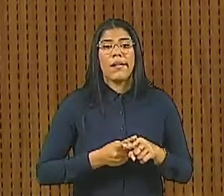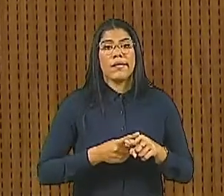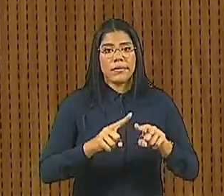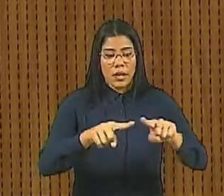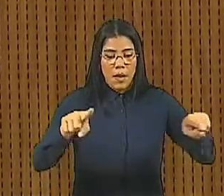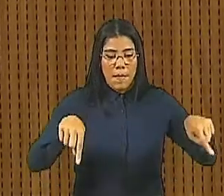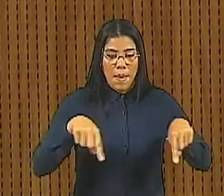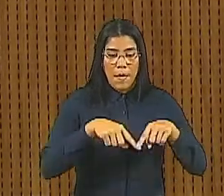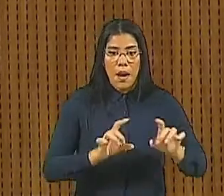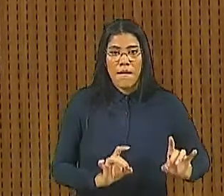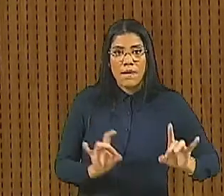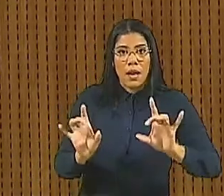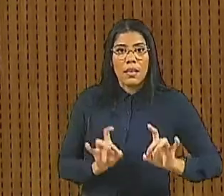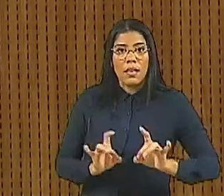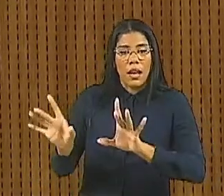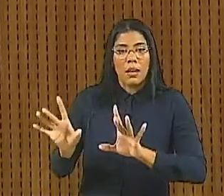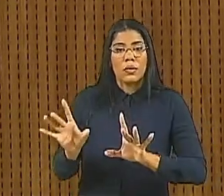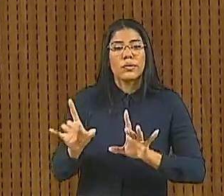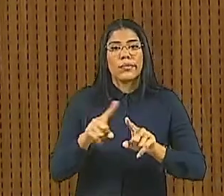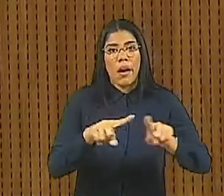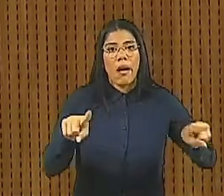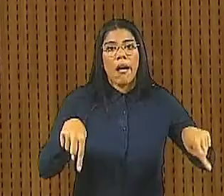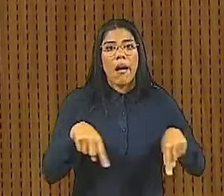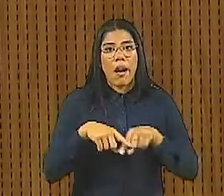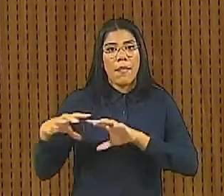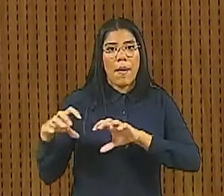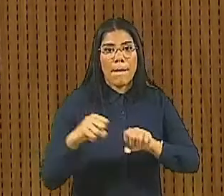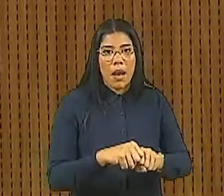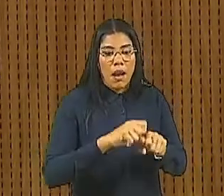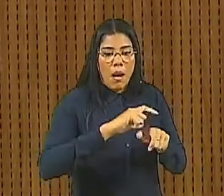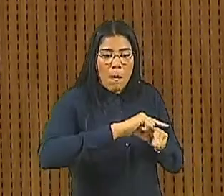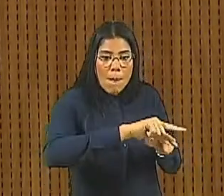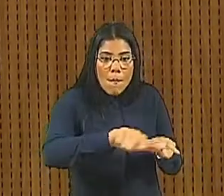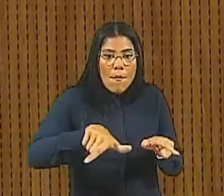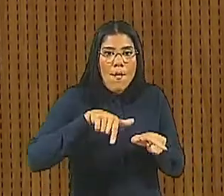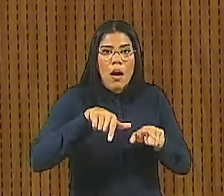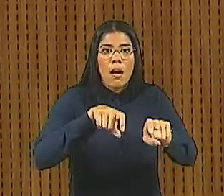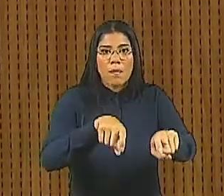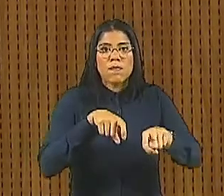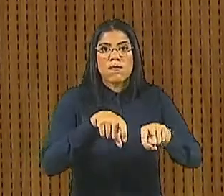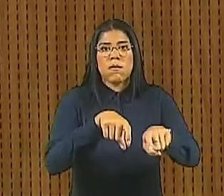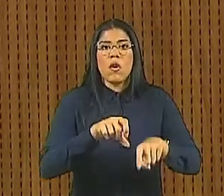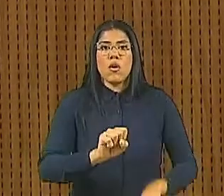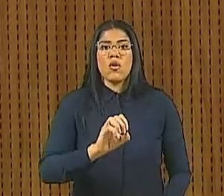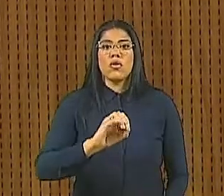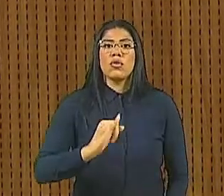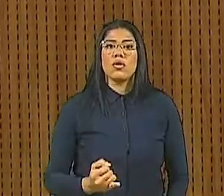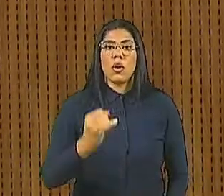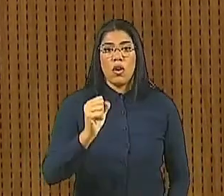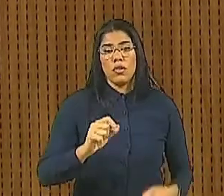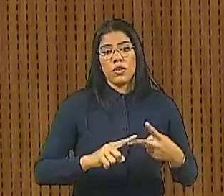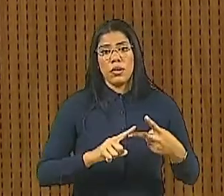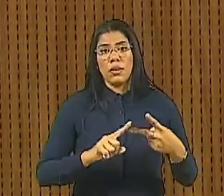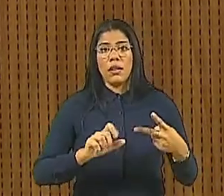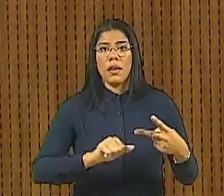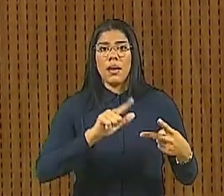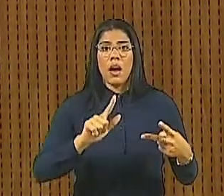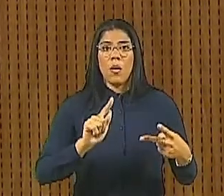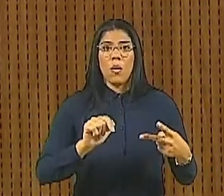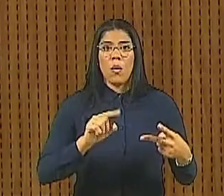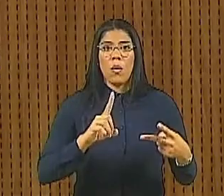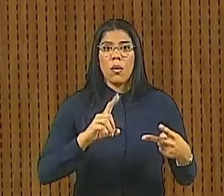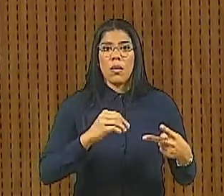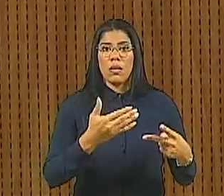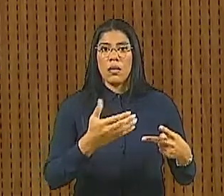do agronegócio que desmata para, repito, monocultura de soja e de algodão com